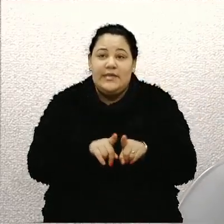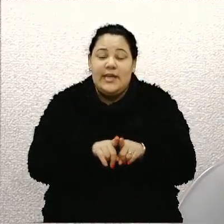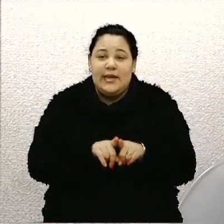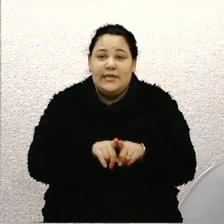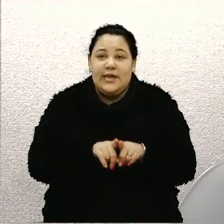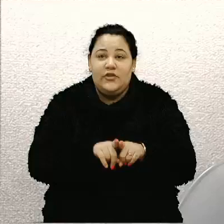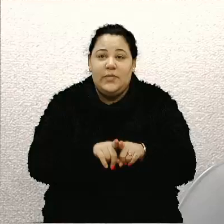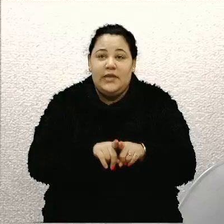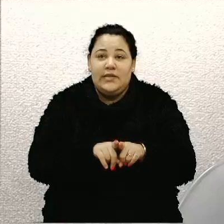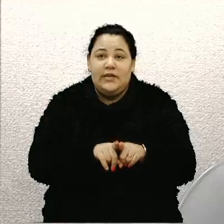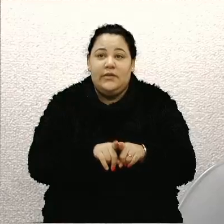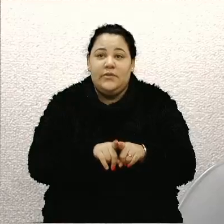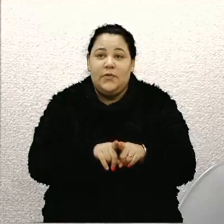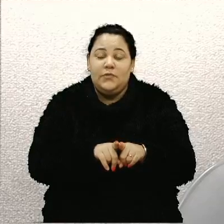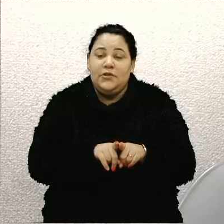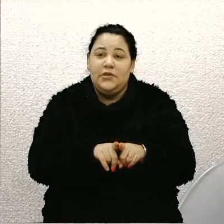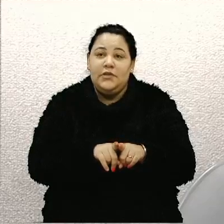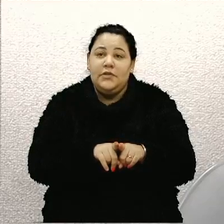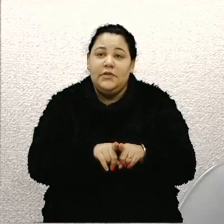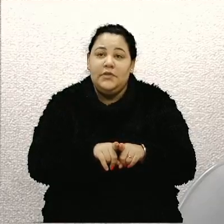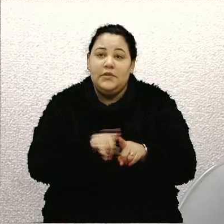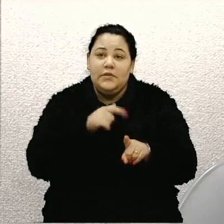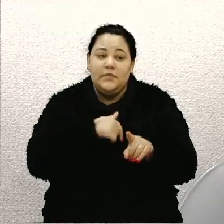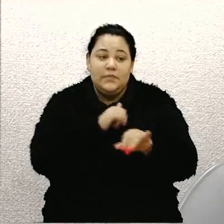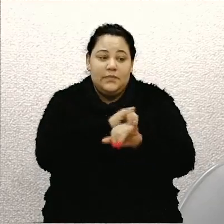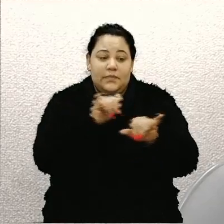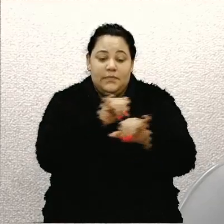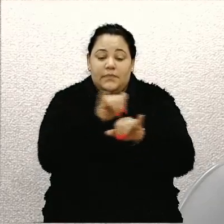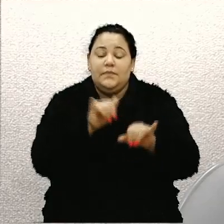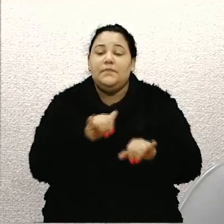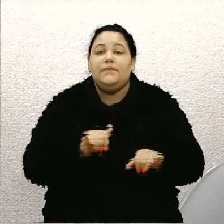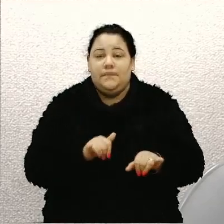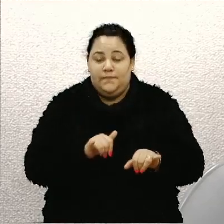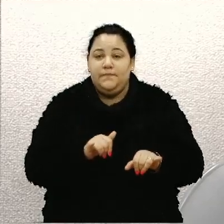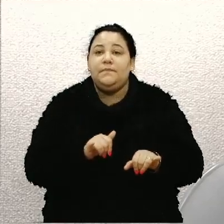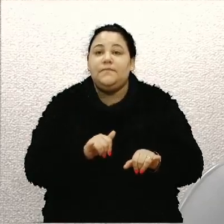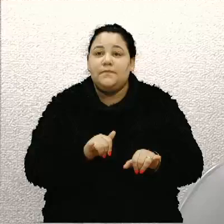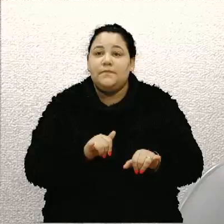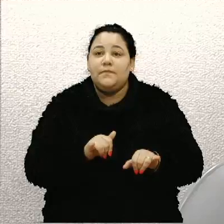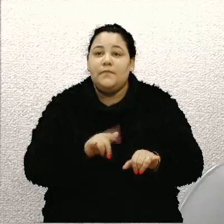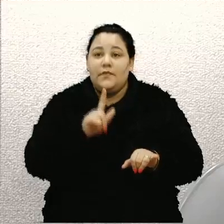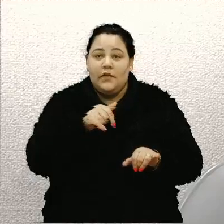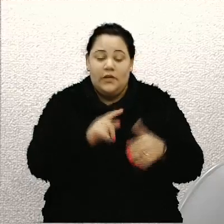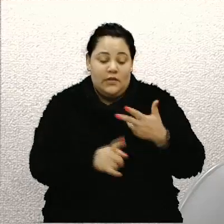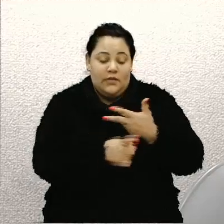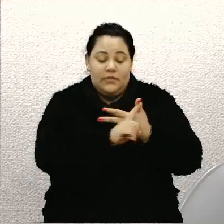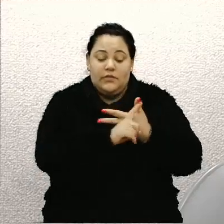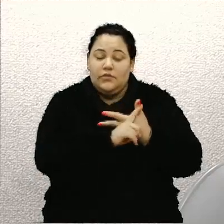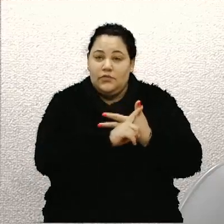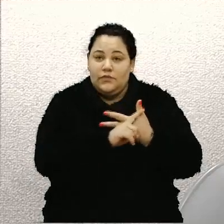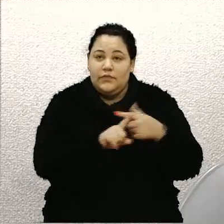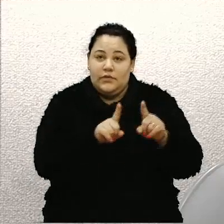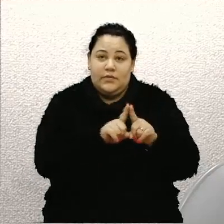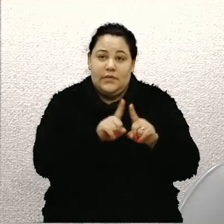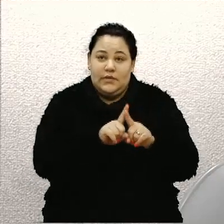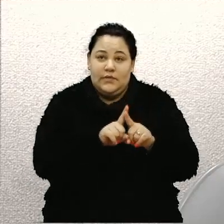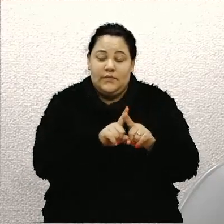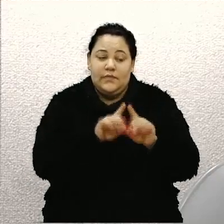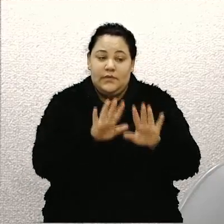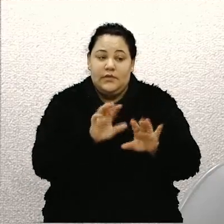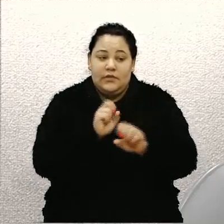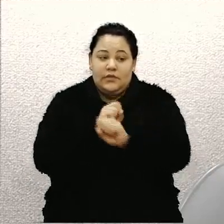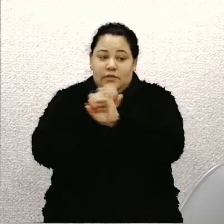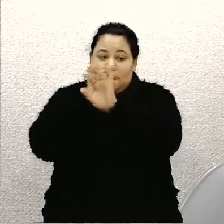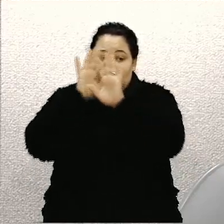deste requerimento. São informações importantes que o Executivo vai esclarecer no momento